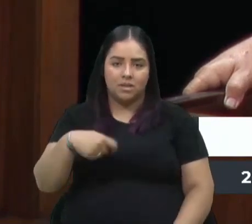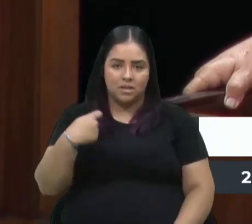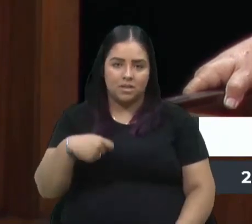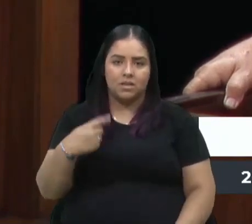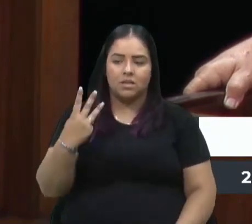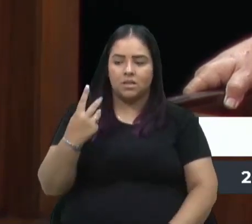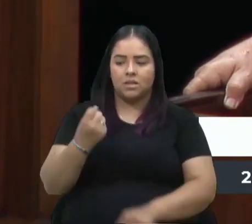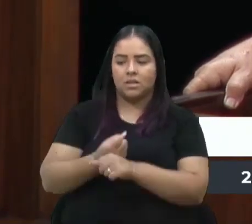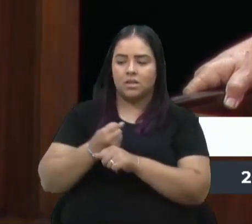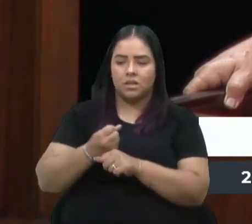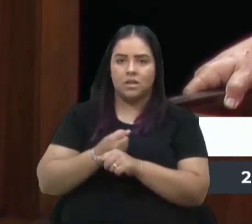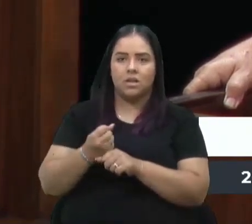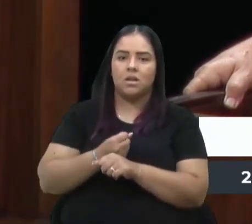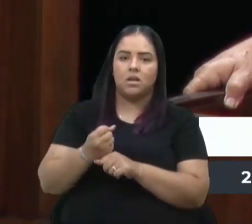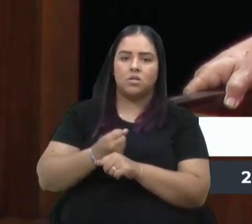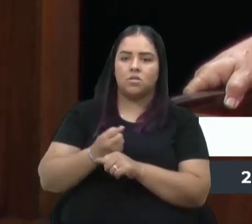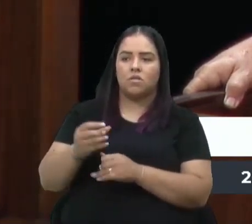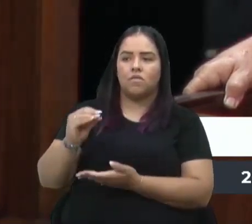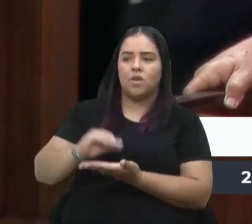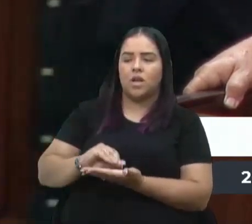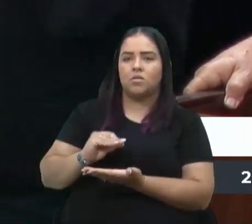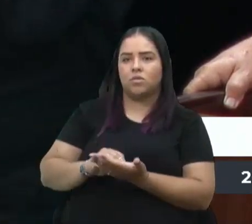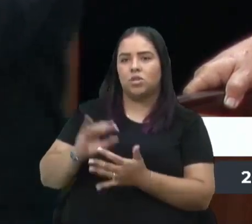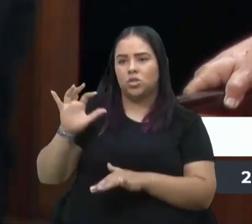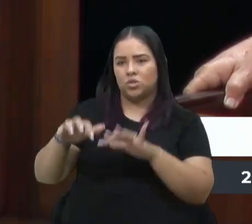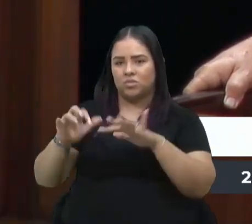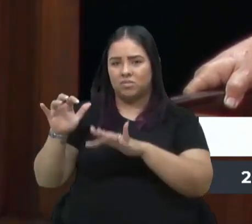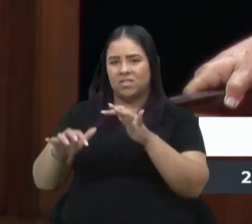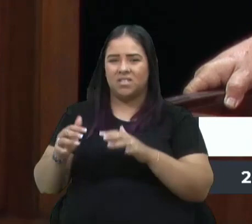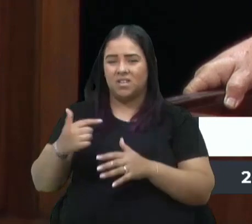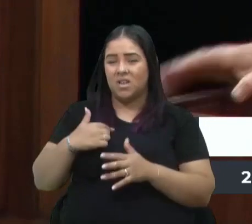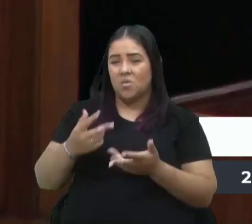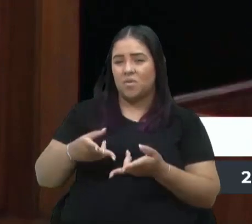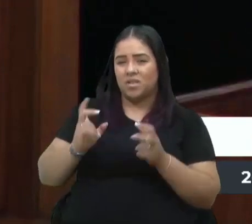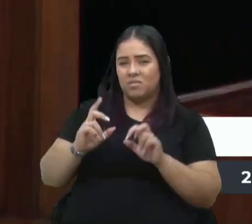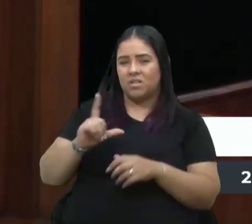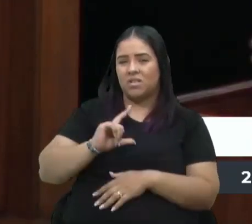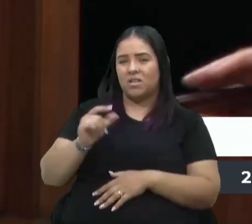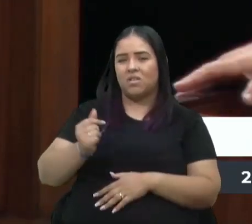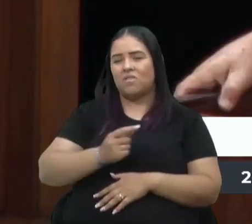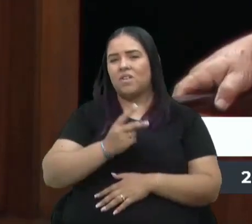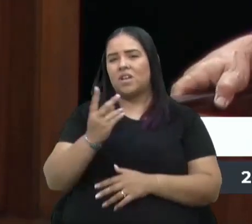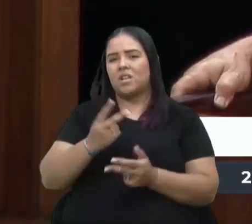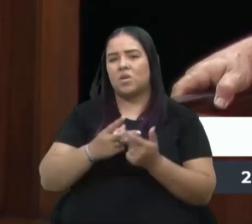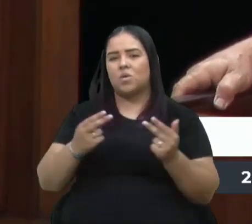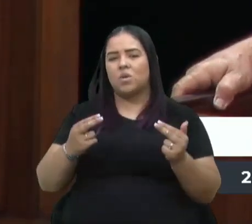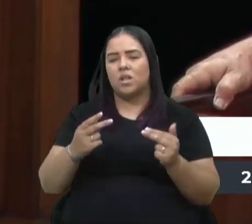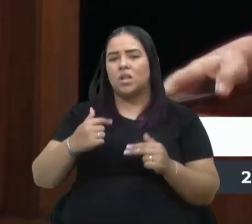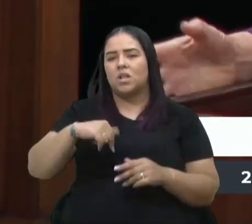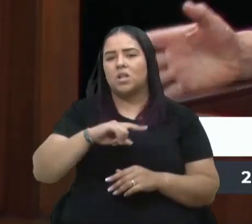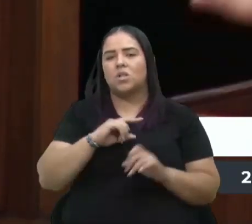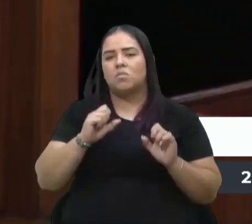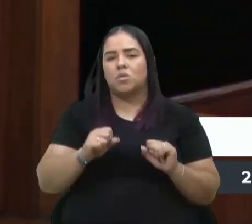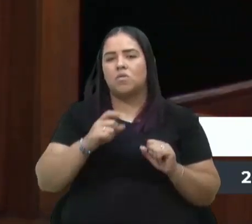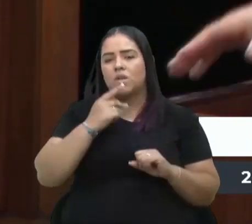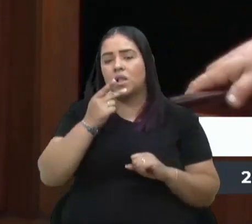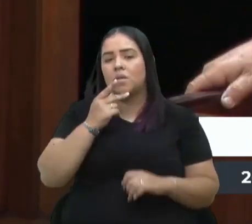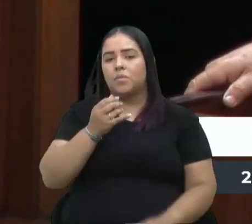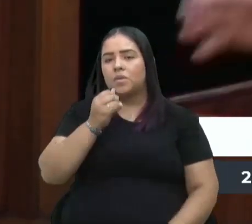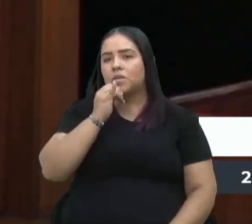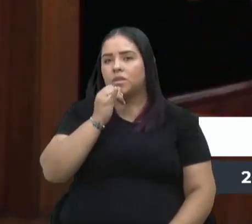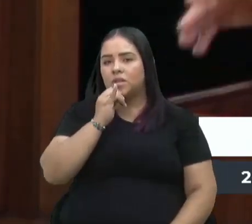de estiagem a fio, mas eu vejo, Sandro, assim, tem várias situações que a gente poderia pontuar. Por